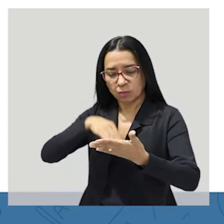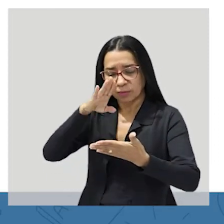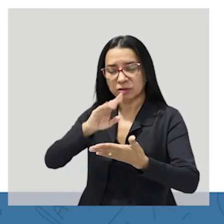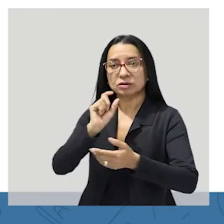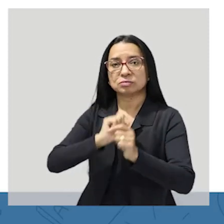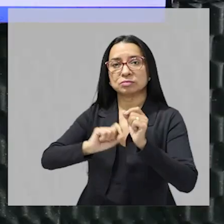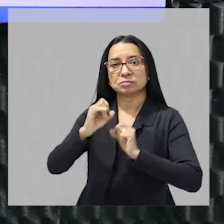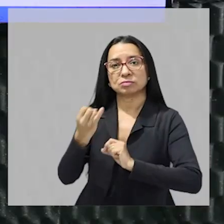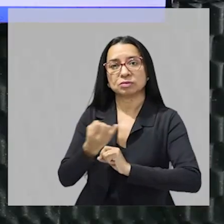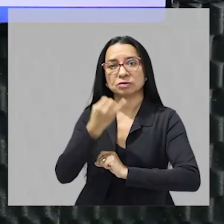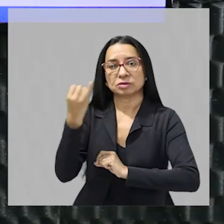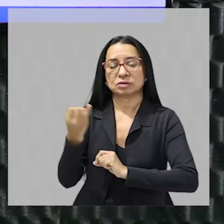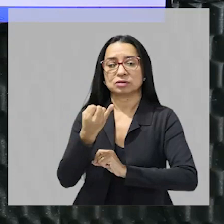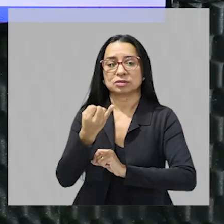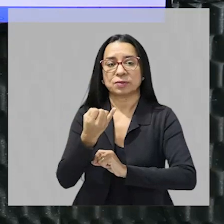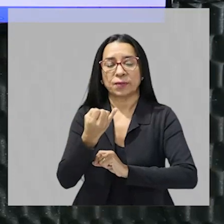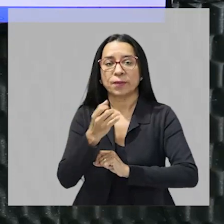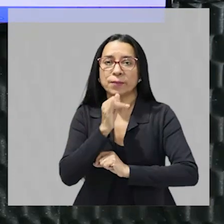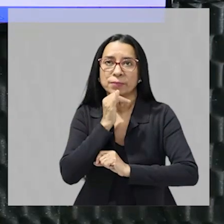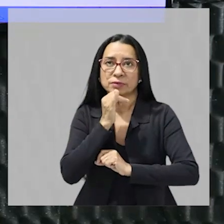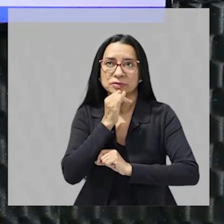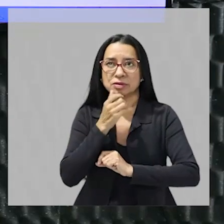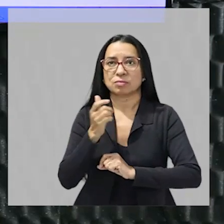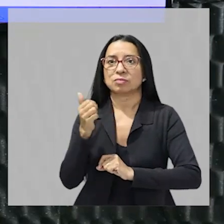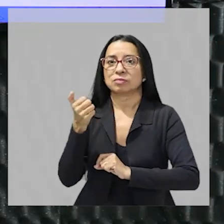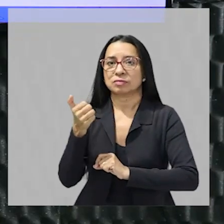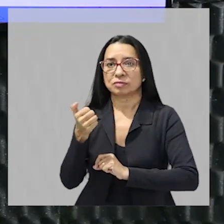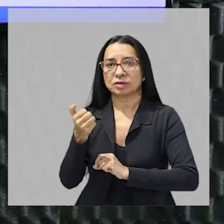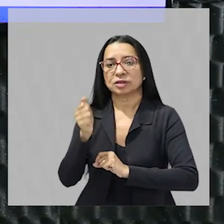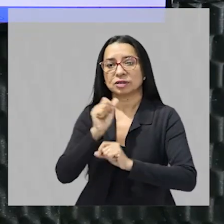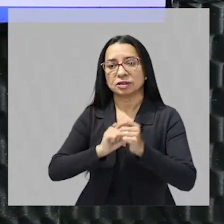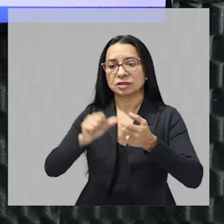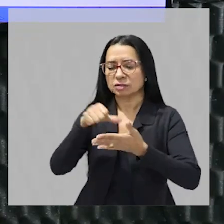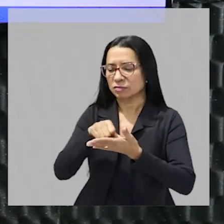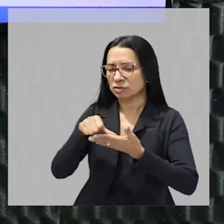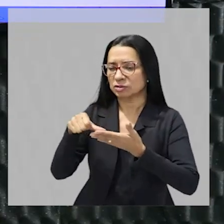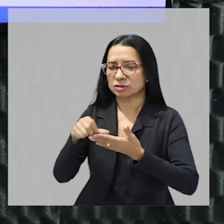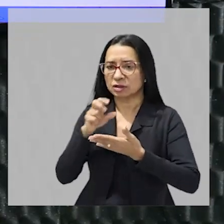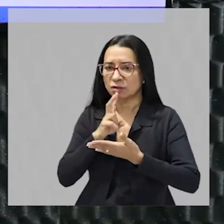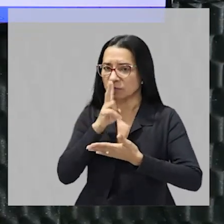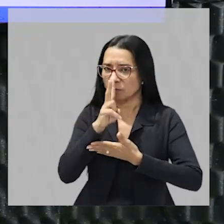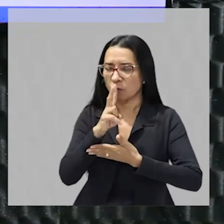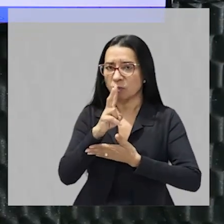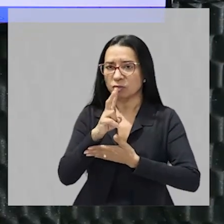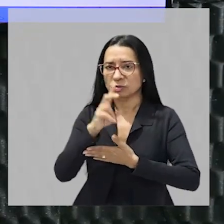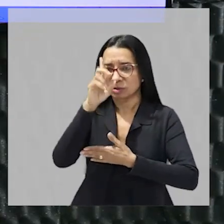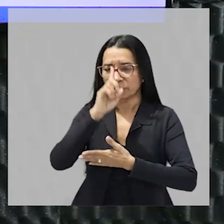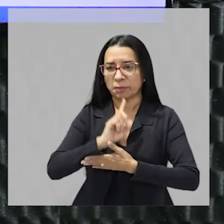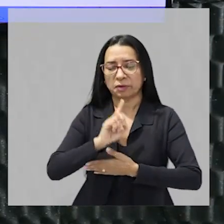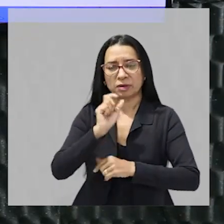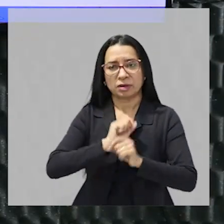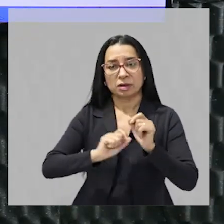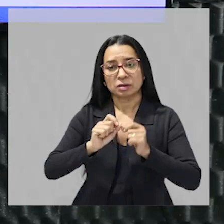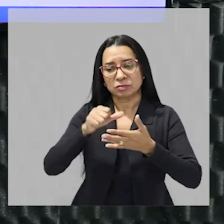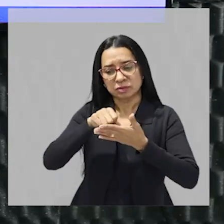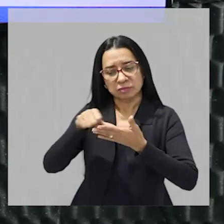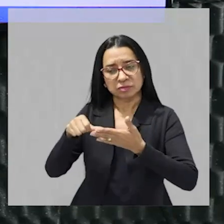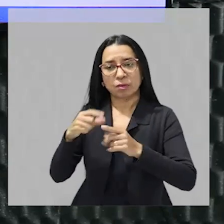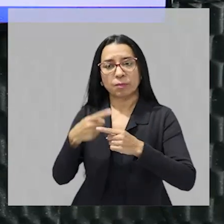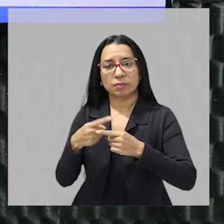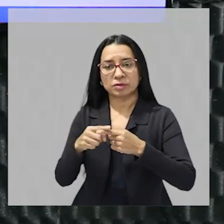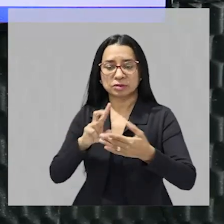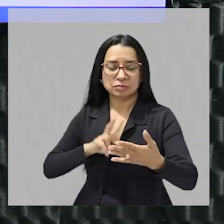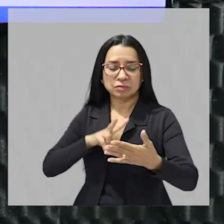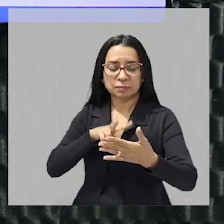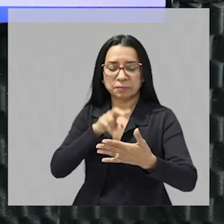preencher o gabarito, se puder. Leva, por exemplo, aquela caneta que vai destacar, né, que tu pode pôr de amarelo e tal, e grifa, porque assim tu vai